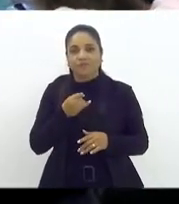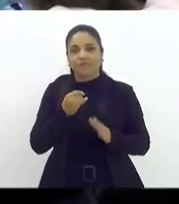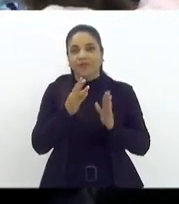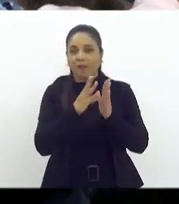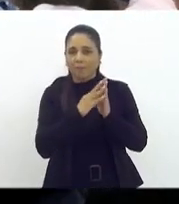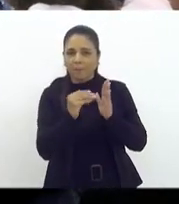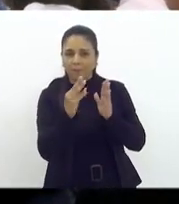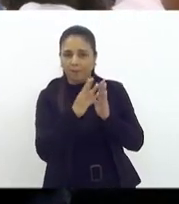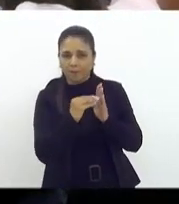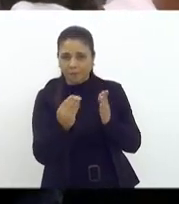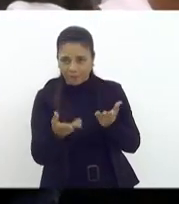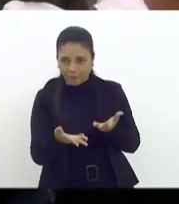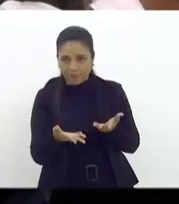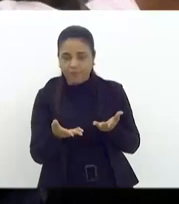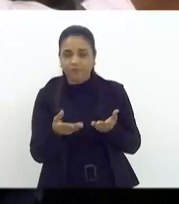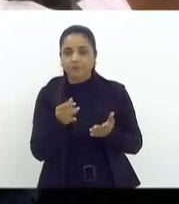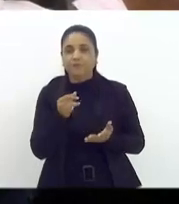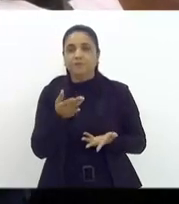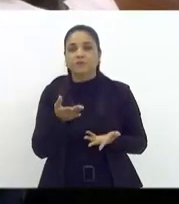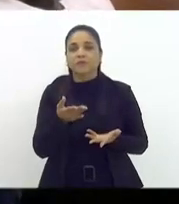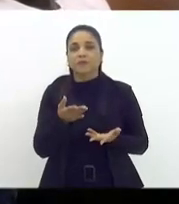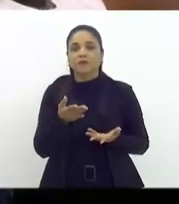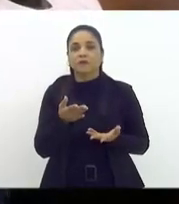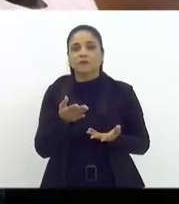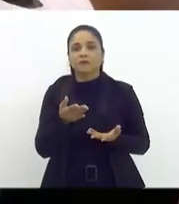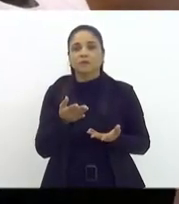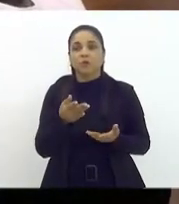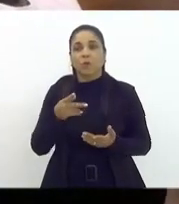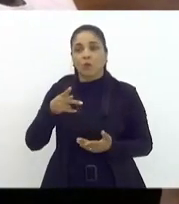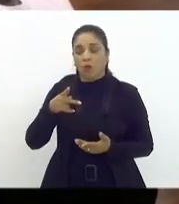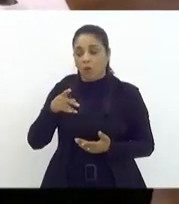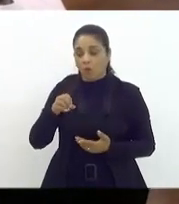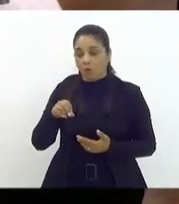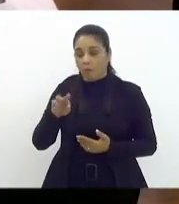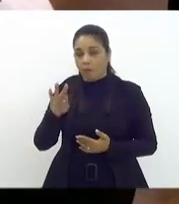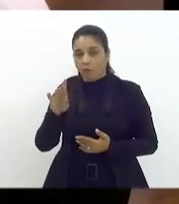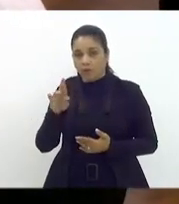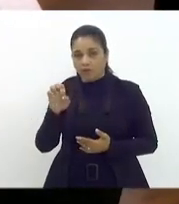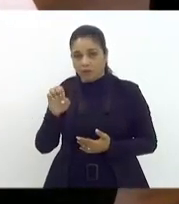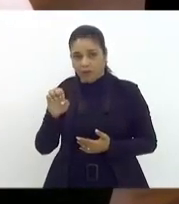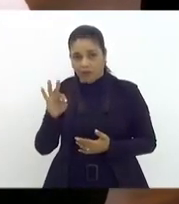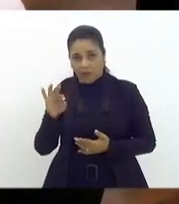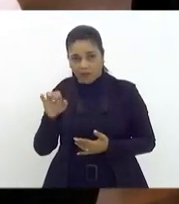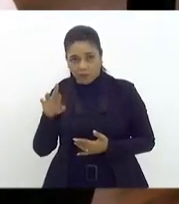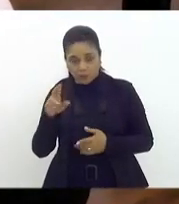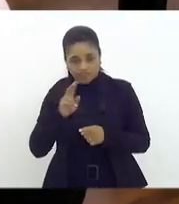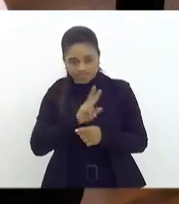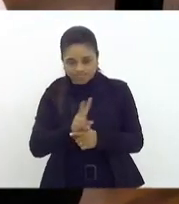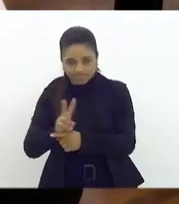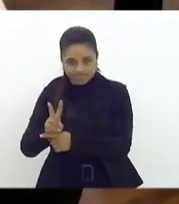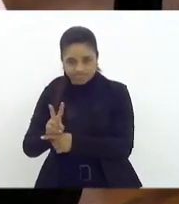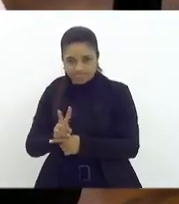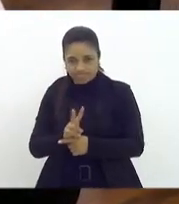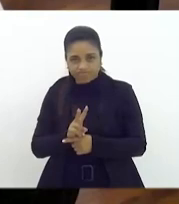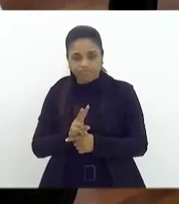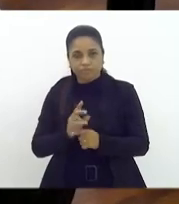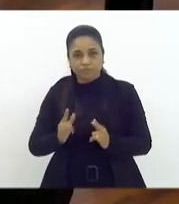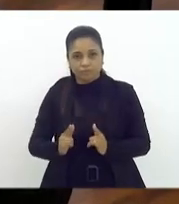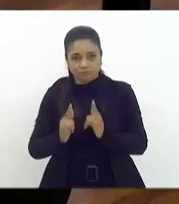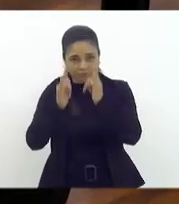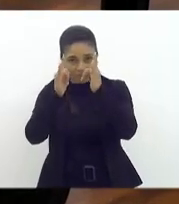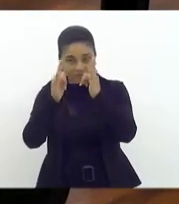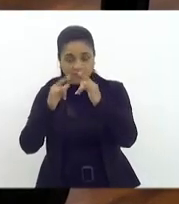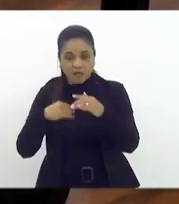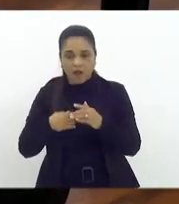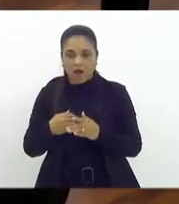eu não vou abordar muito ele mas enfim esse porteiro deixou ladrões com características orientais entrar no